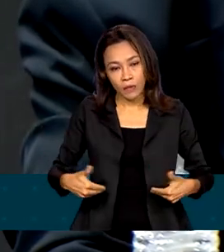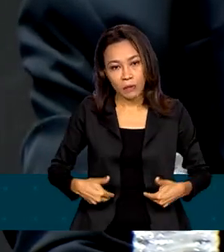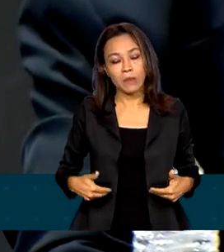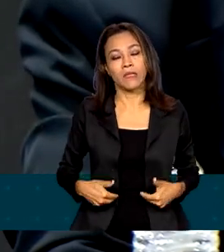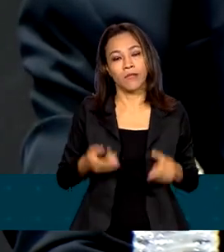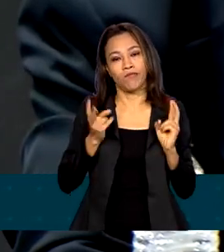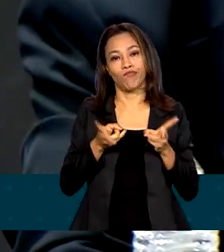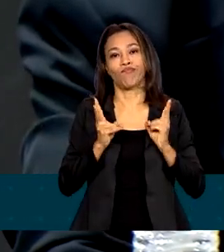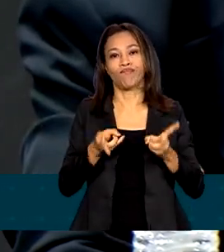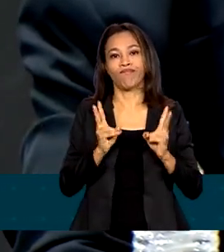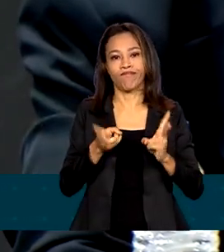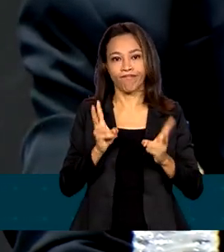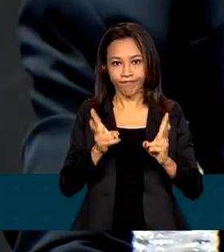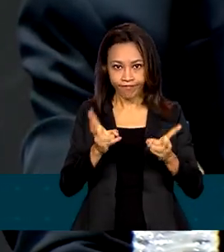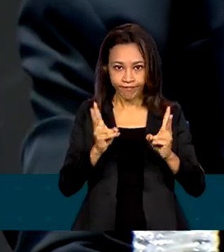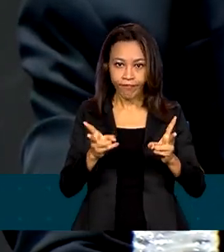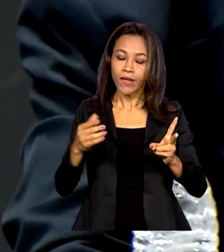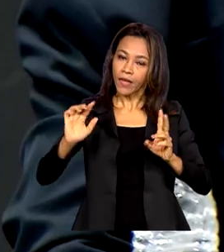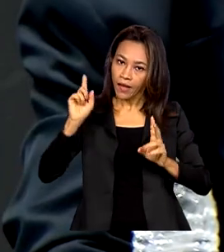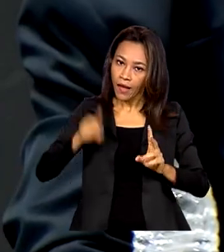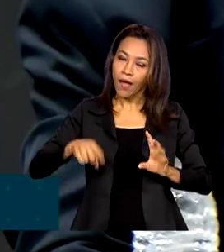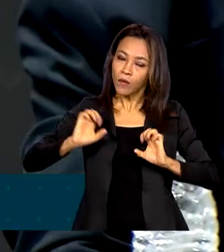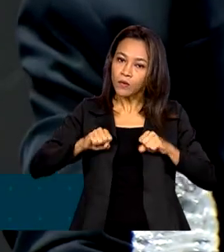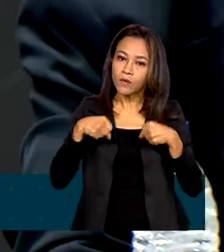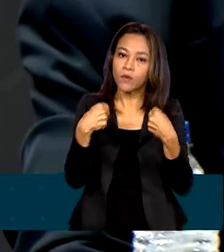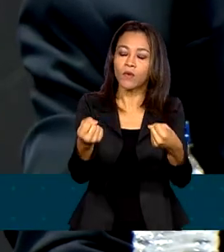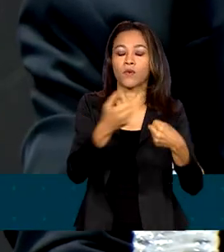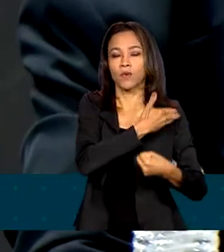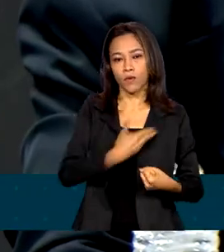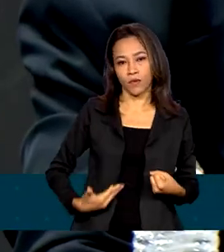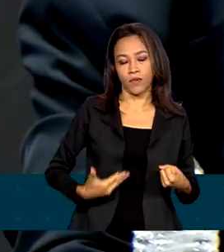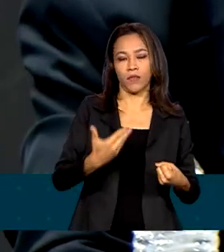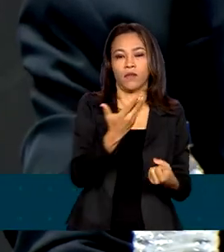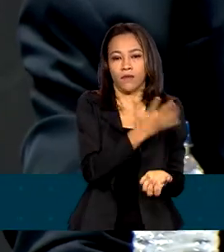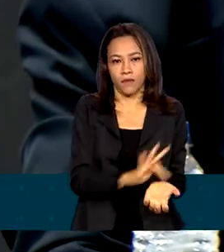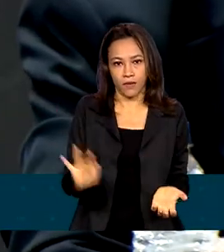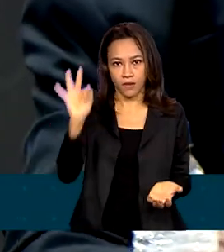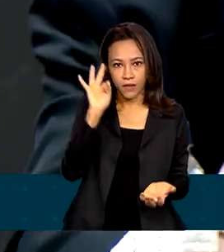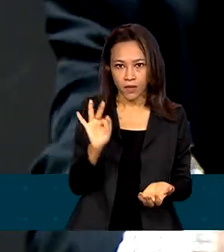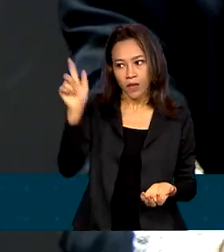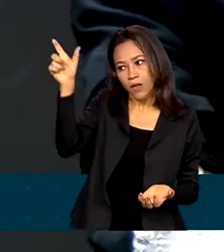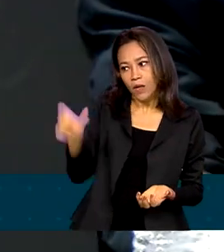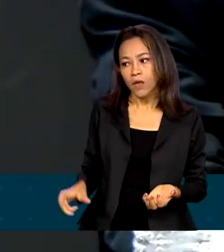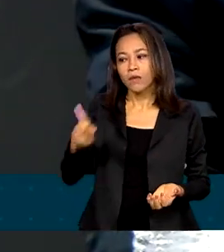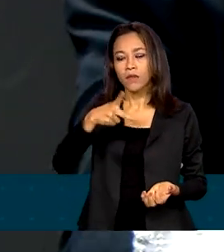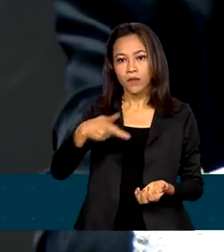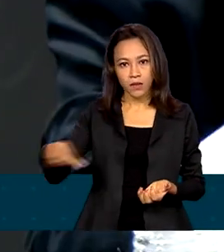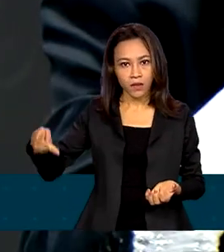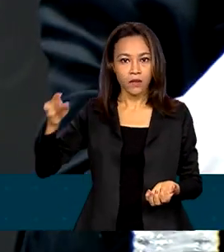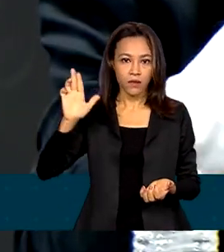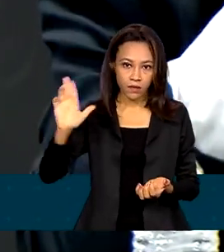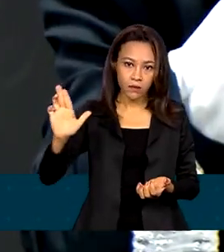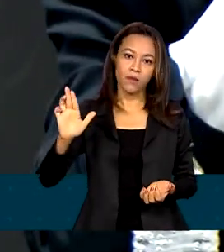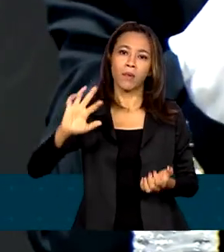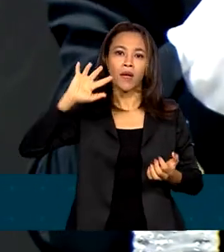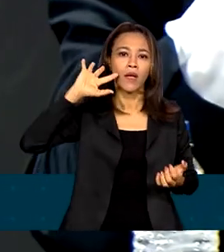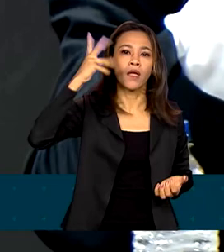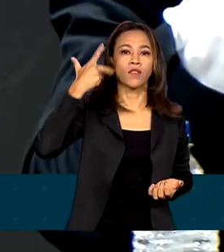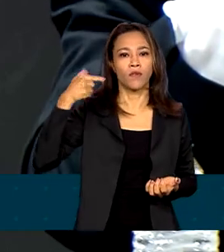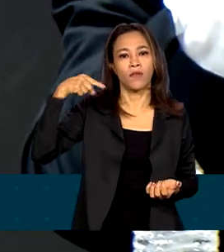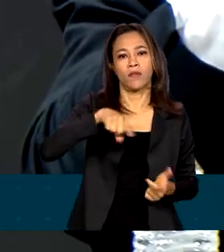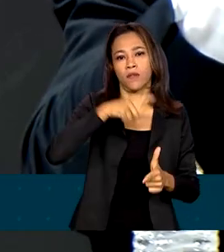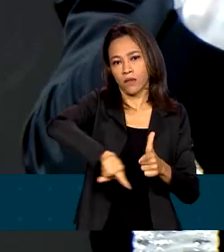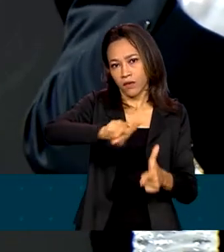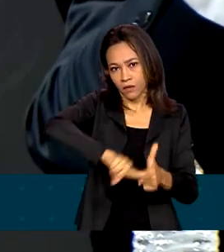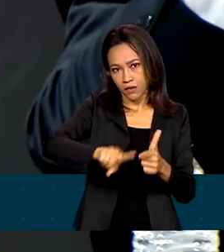o empenho do governo liderado pelo presidente Lula na superação desse grave problema, como